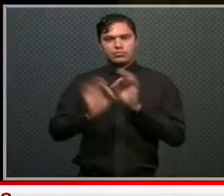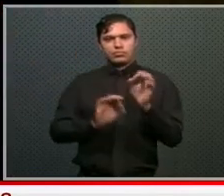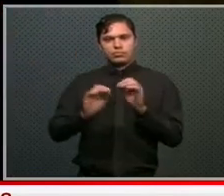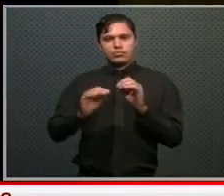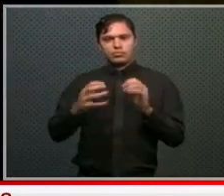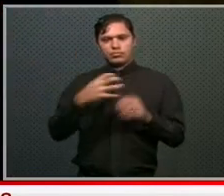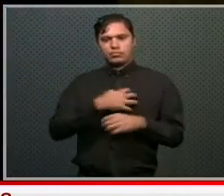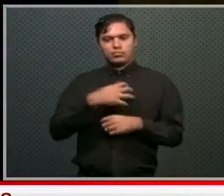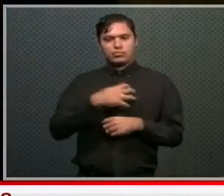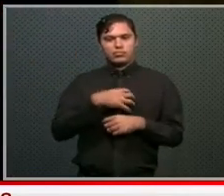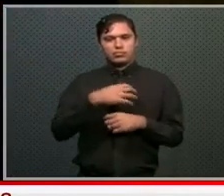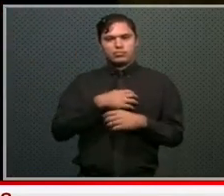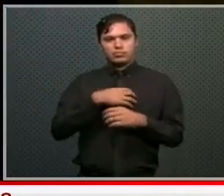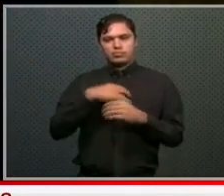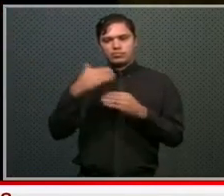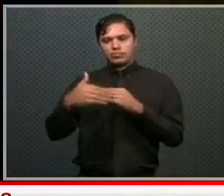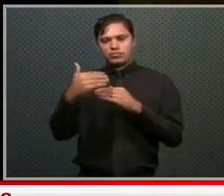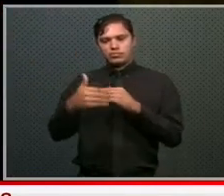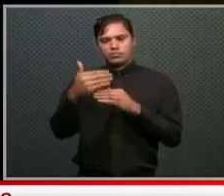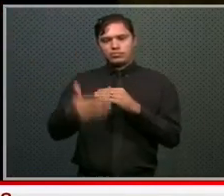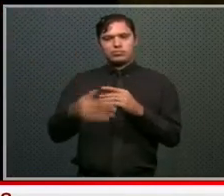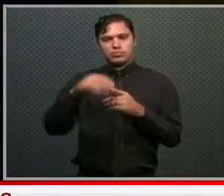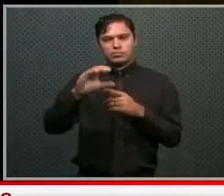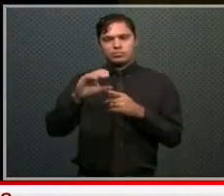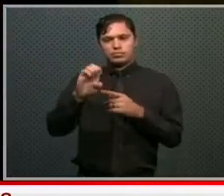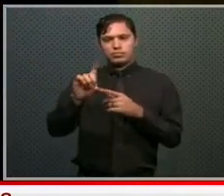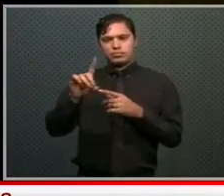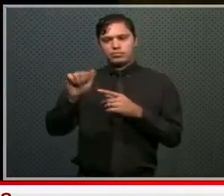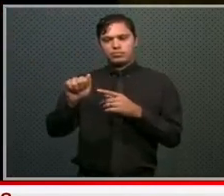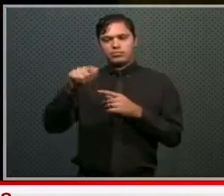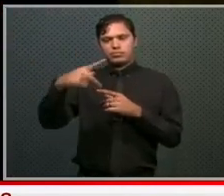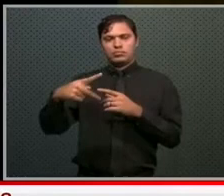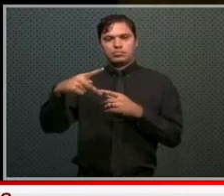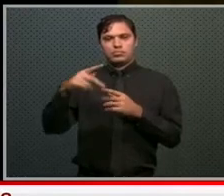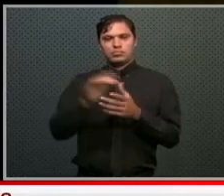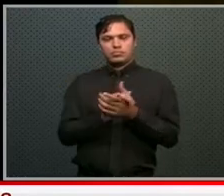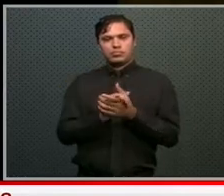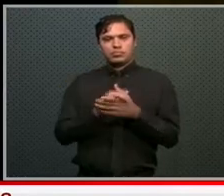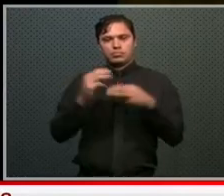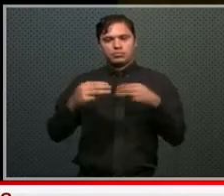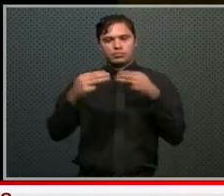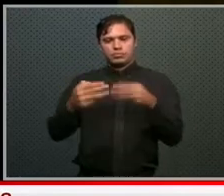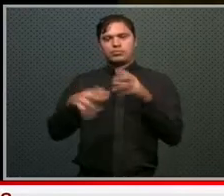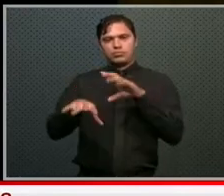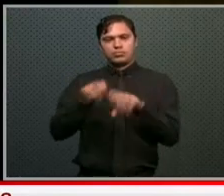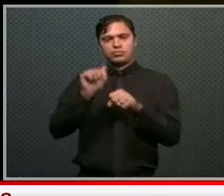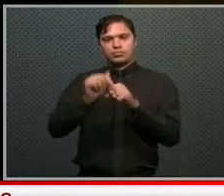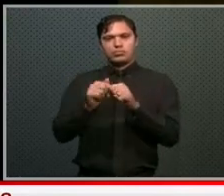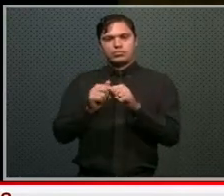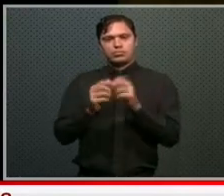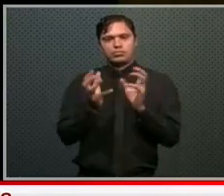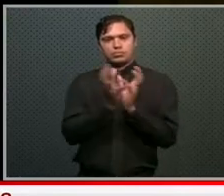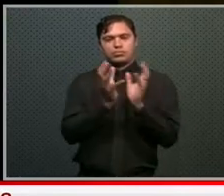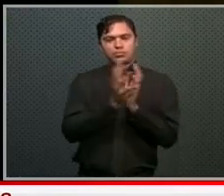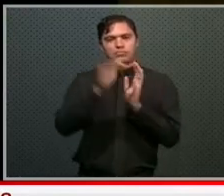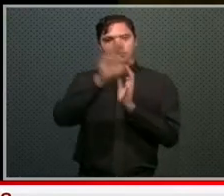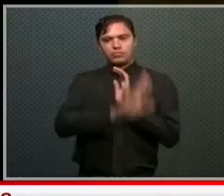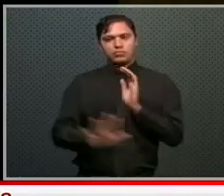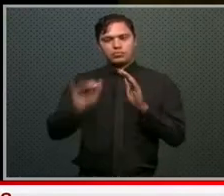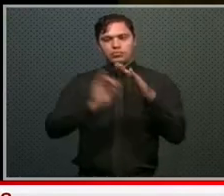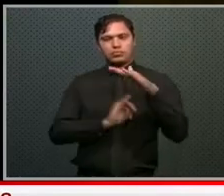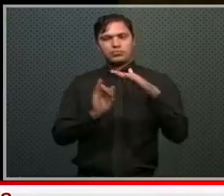processual da sedap e a gente tem muito bem discutido o ministério fez dessa forma mas hoje nós somos um complexo institucional aqui na região